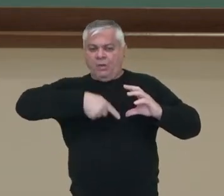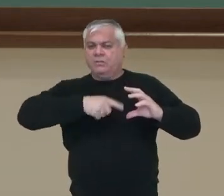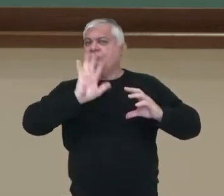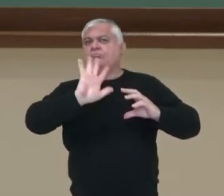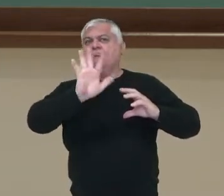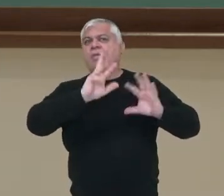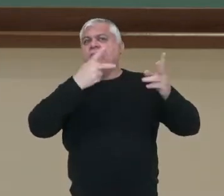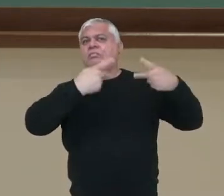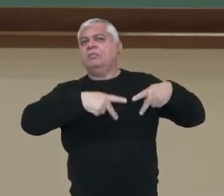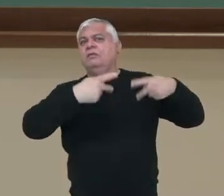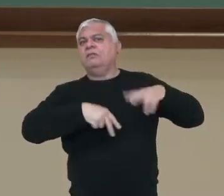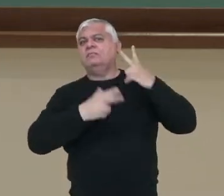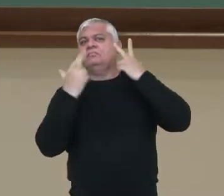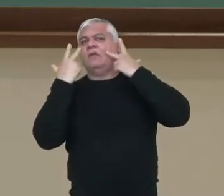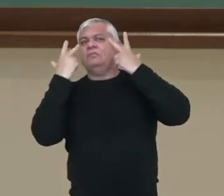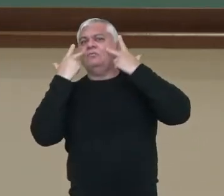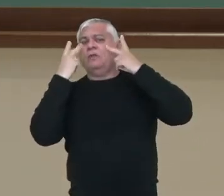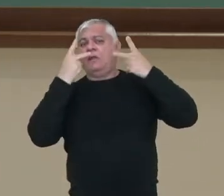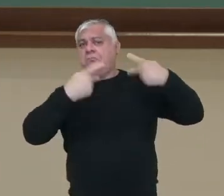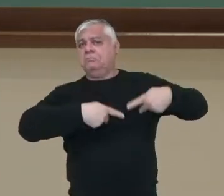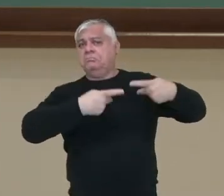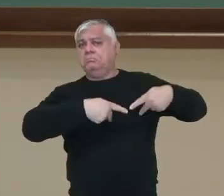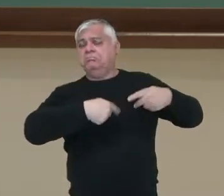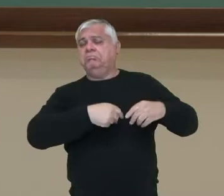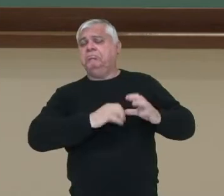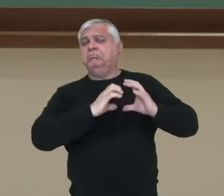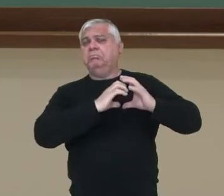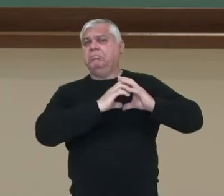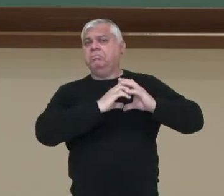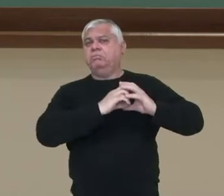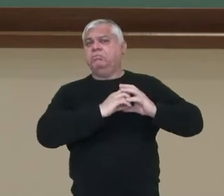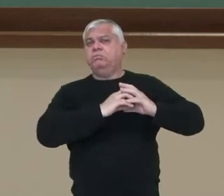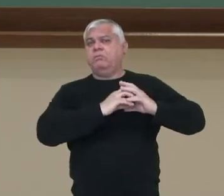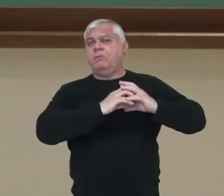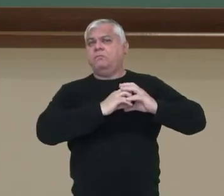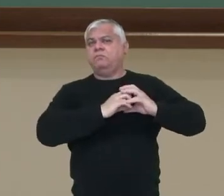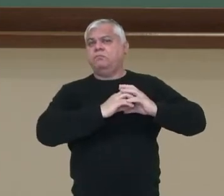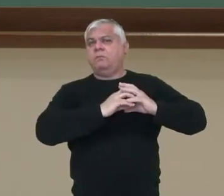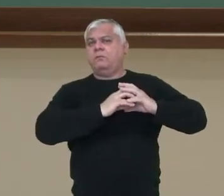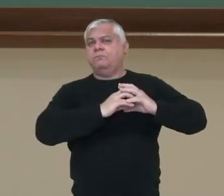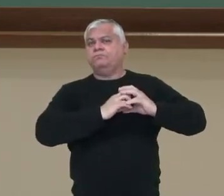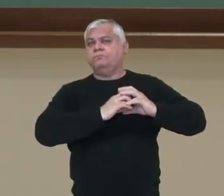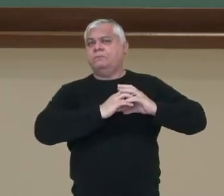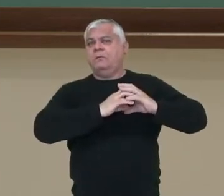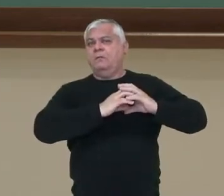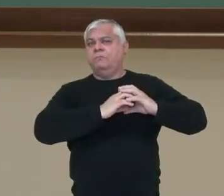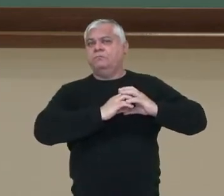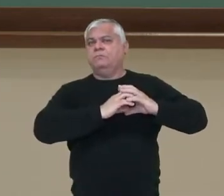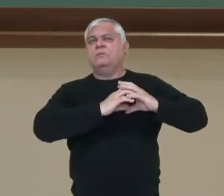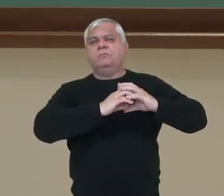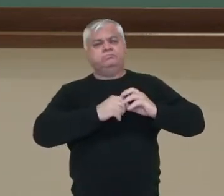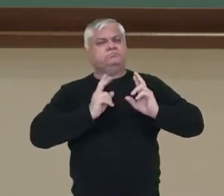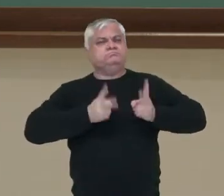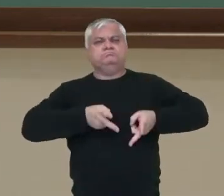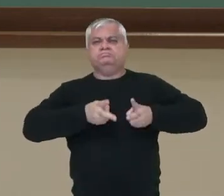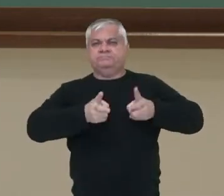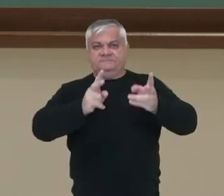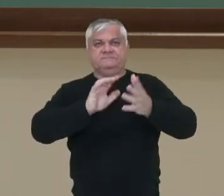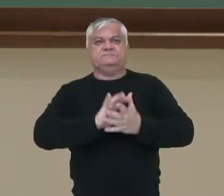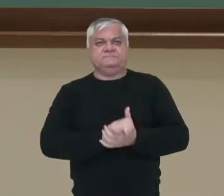Então ele é automático, tá? E ele tem um movimento que é contínuo, constante, ok?